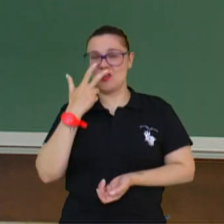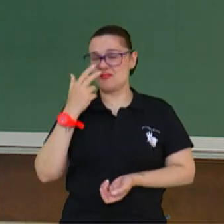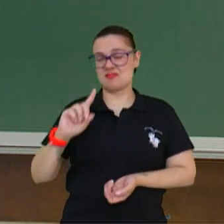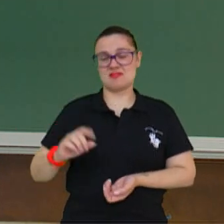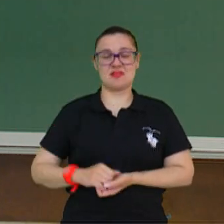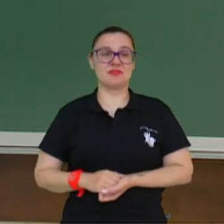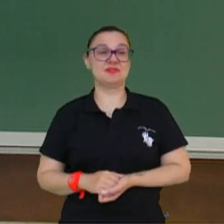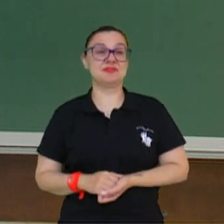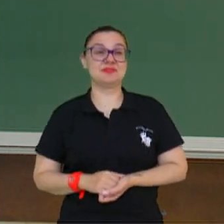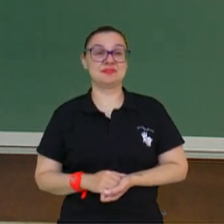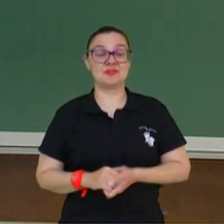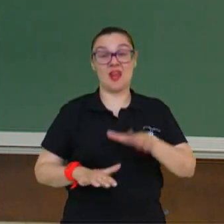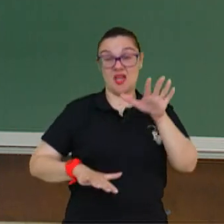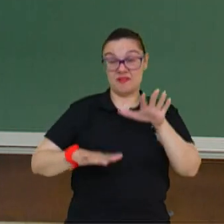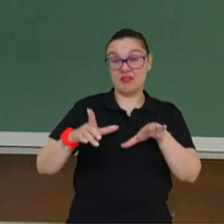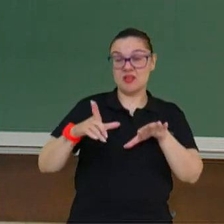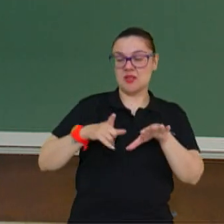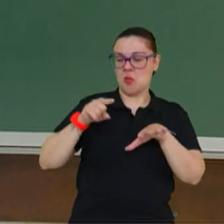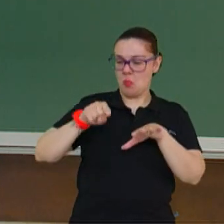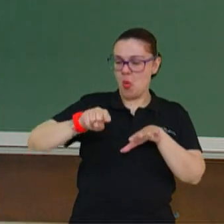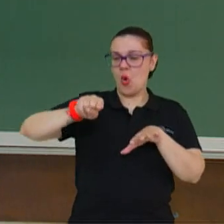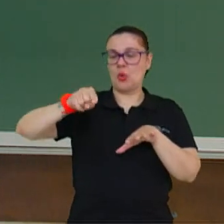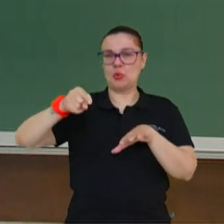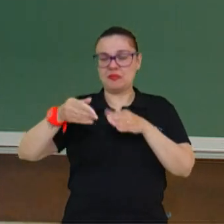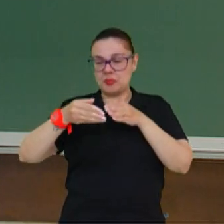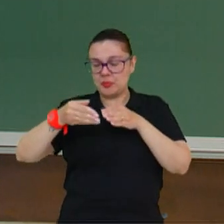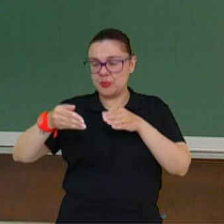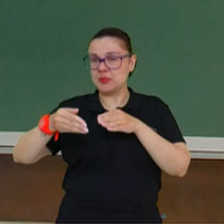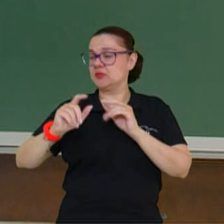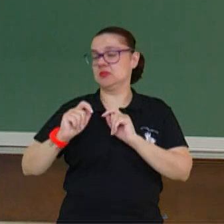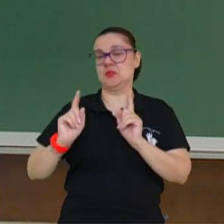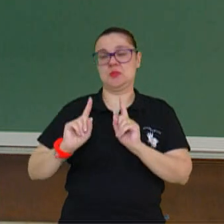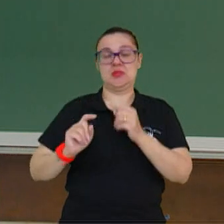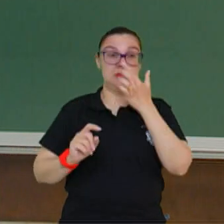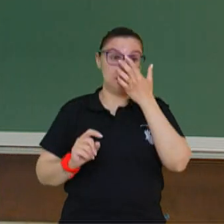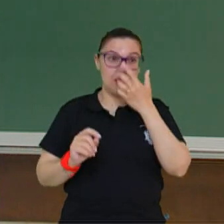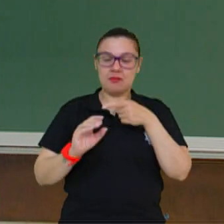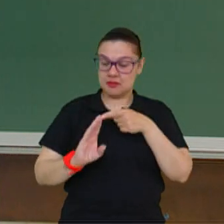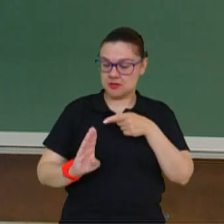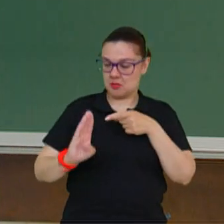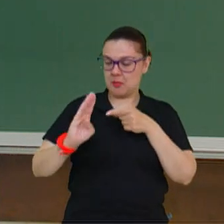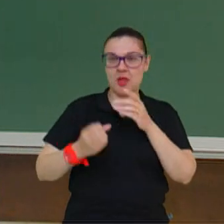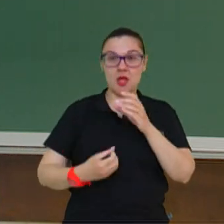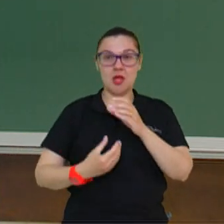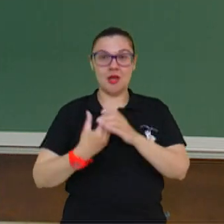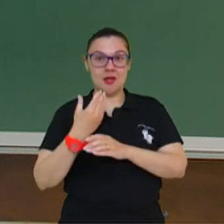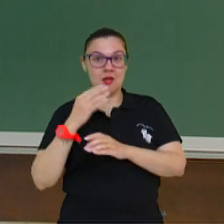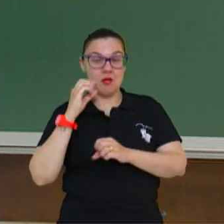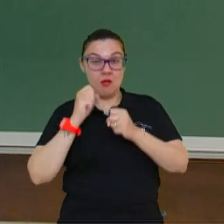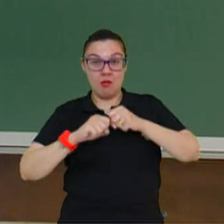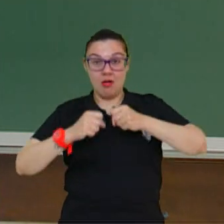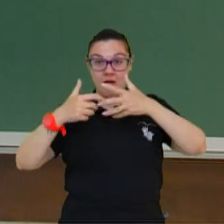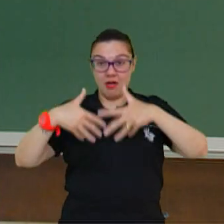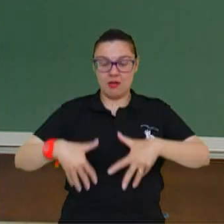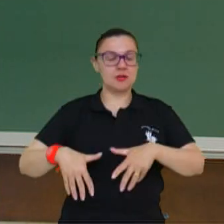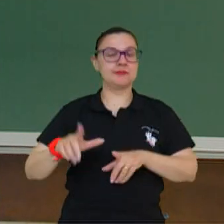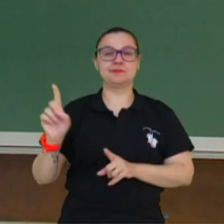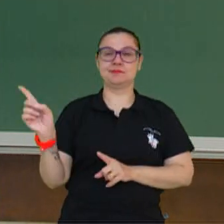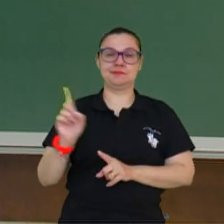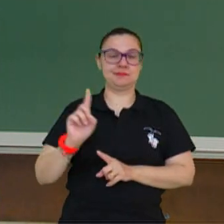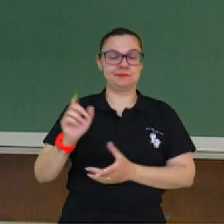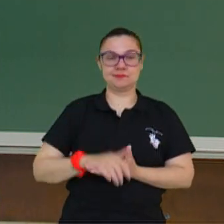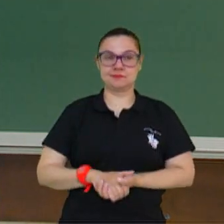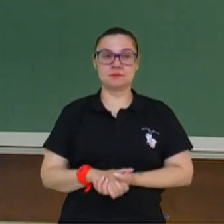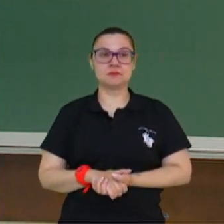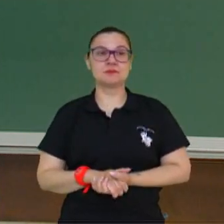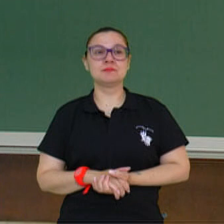necessariamente. Expressivo de pontuação com vírgula, essas coisas? Não necessariamente. Letra B. A criação de imagens hiperbólicas? Não aparece